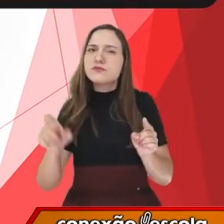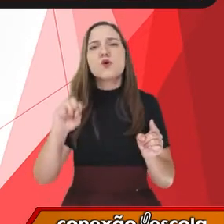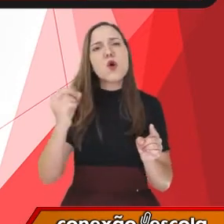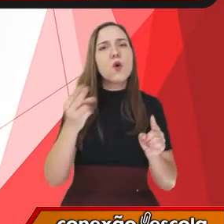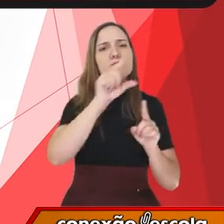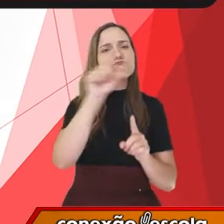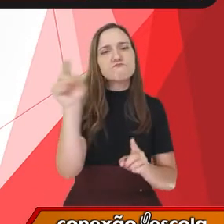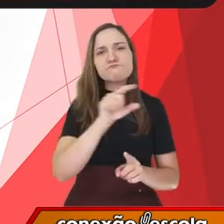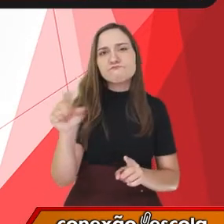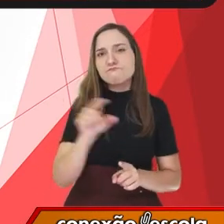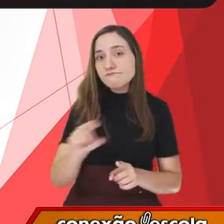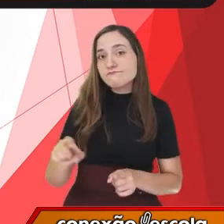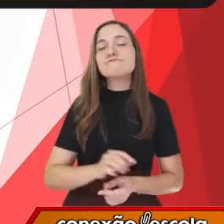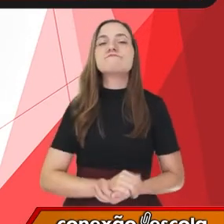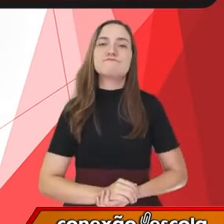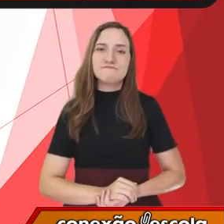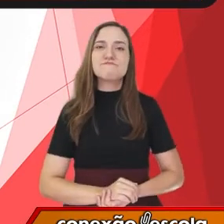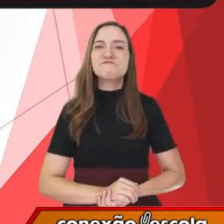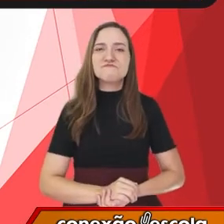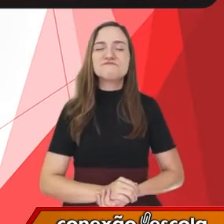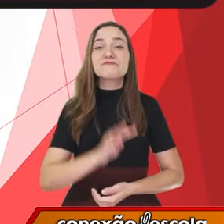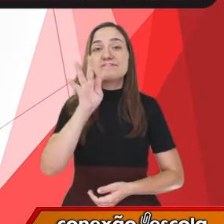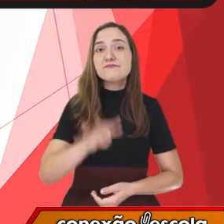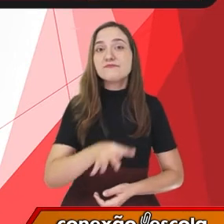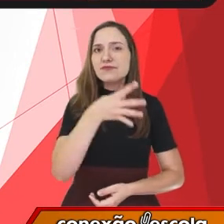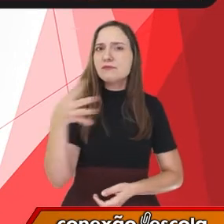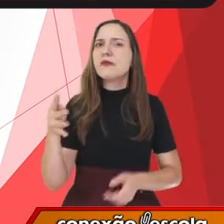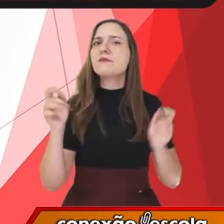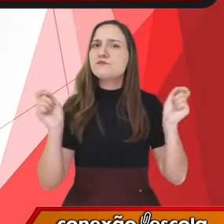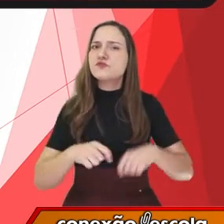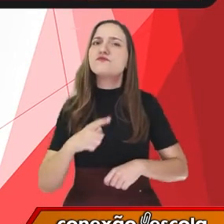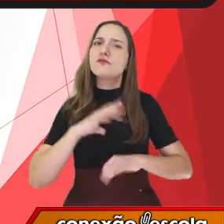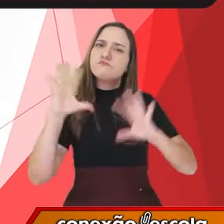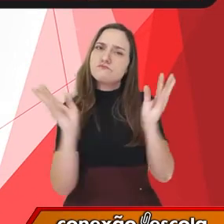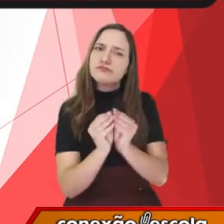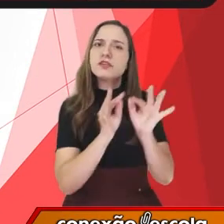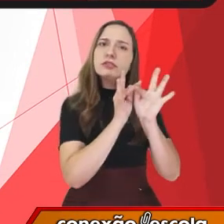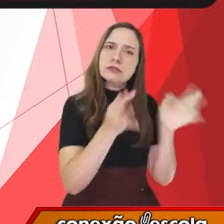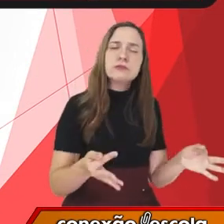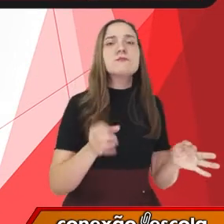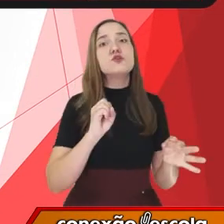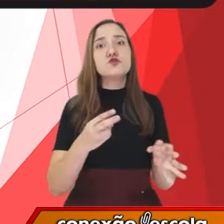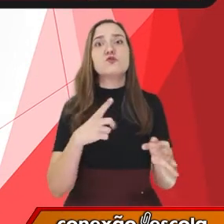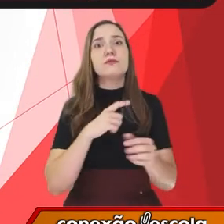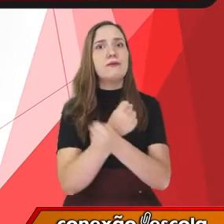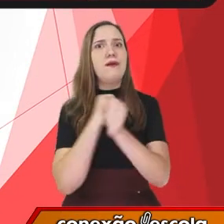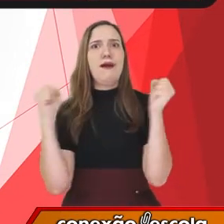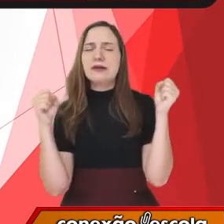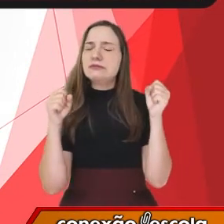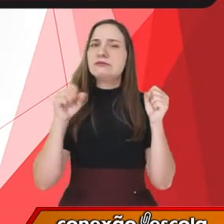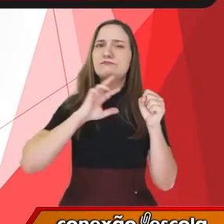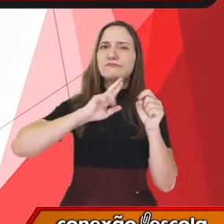ou coluna, por exemplo. As tabelas podem ser mais simples ou mais complexas e